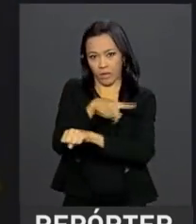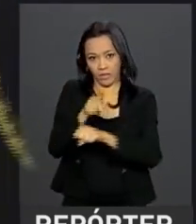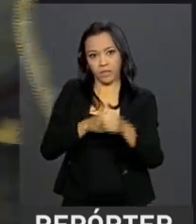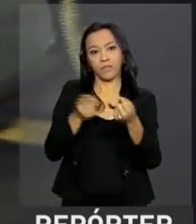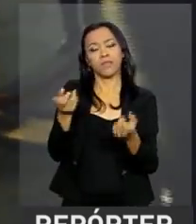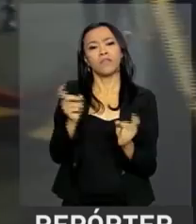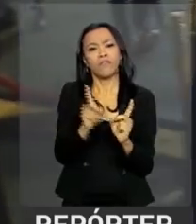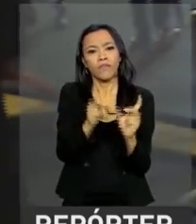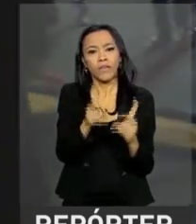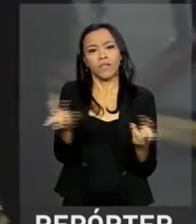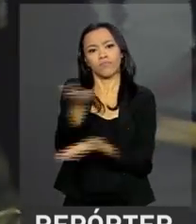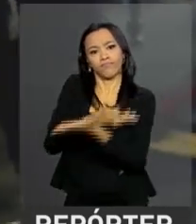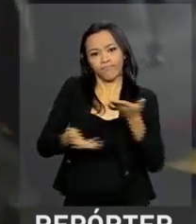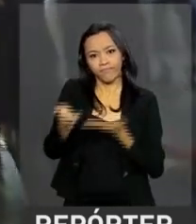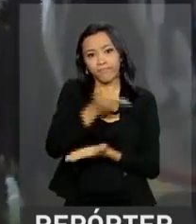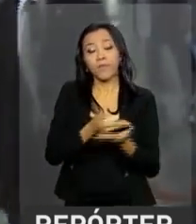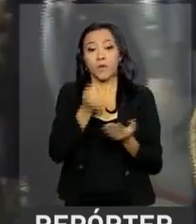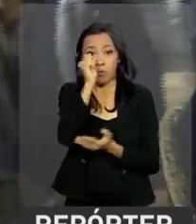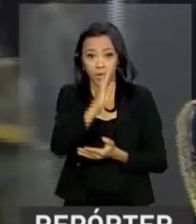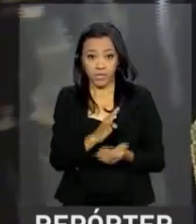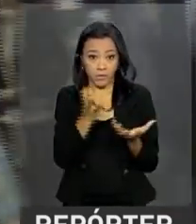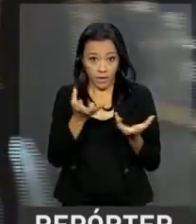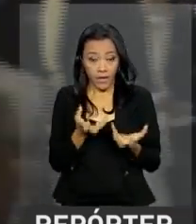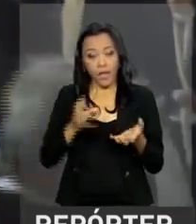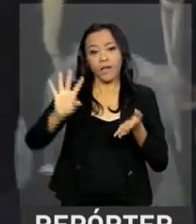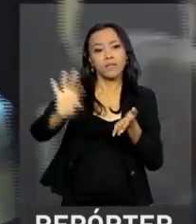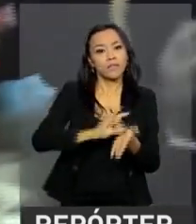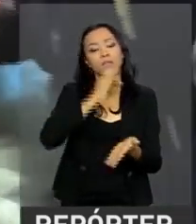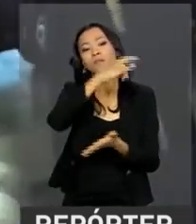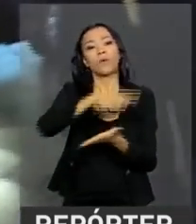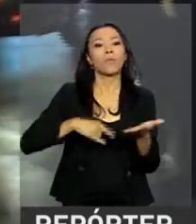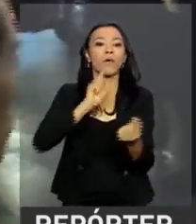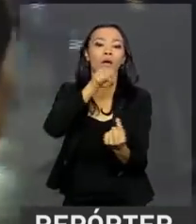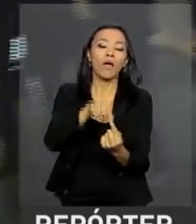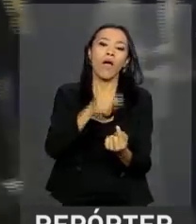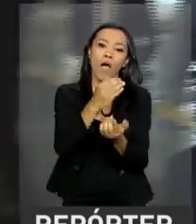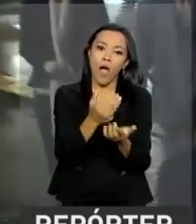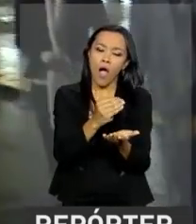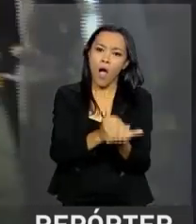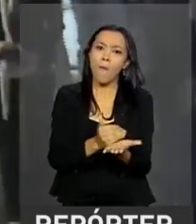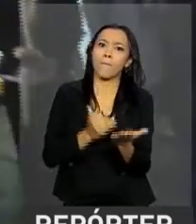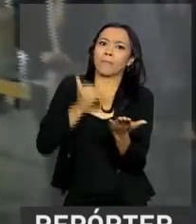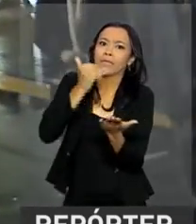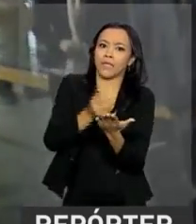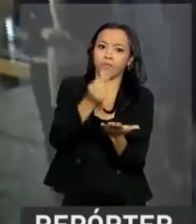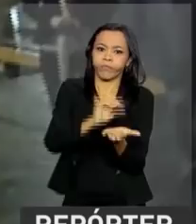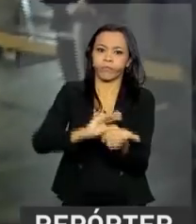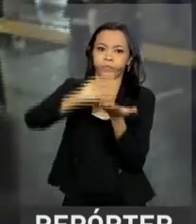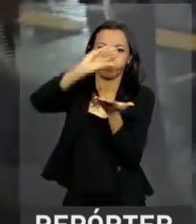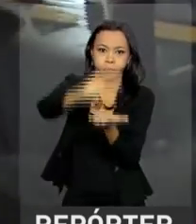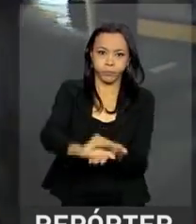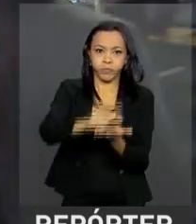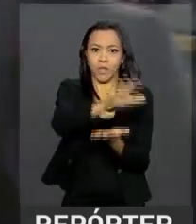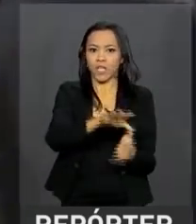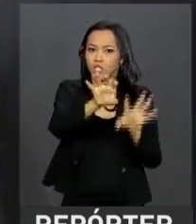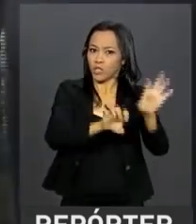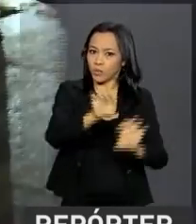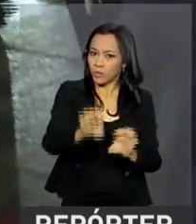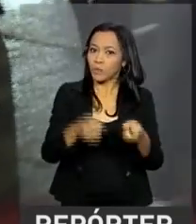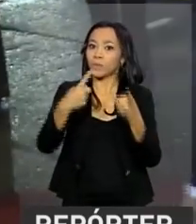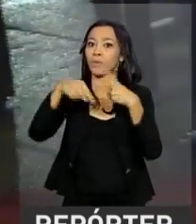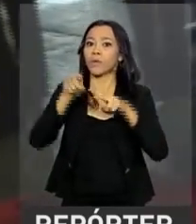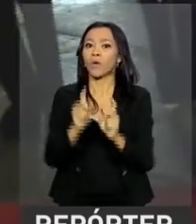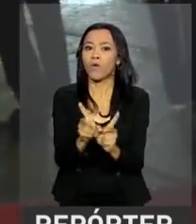relações comerciais. O Brasil pretende ainda assinar documentos para aumentar os investimentos japoneses em infraestrutura, comércio